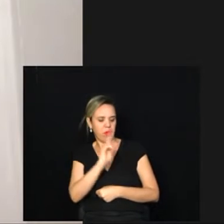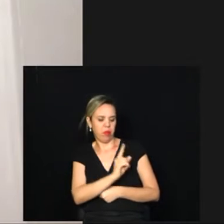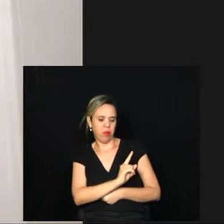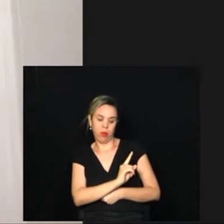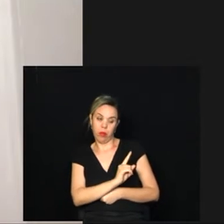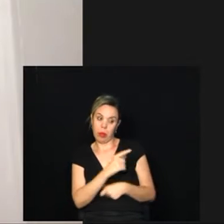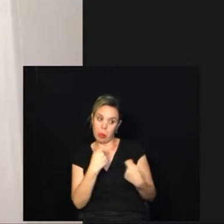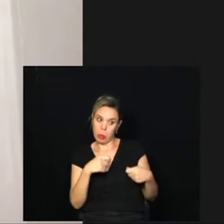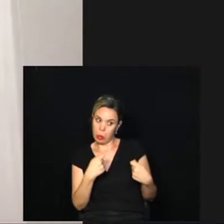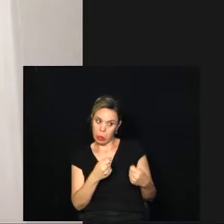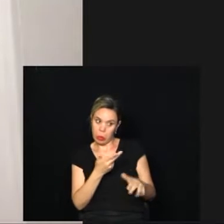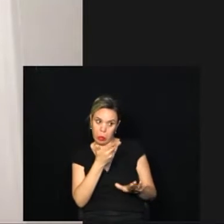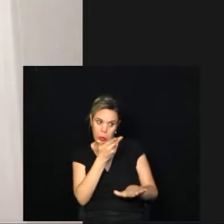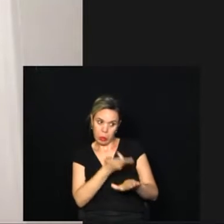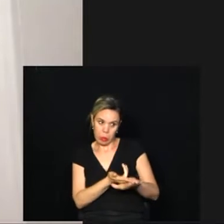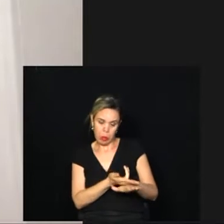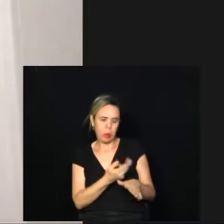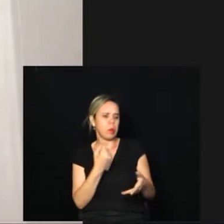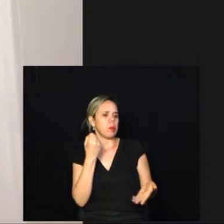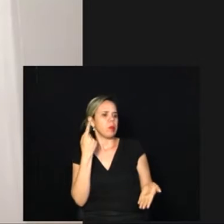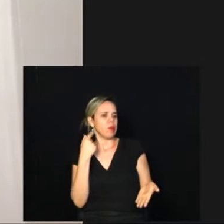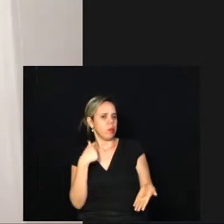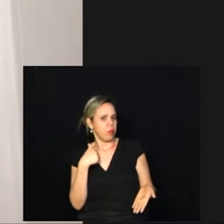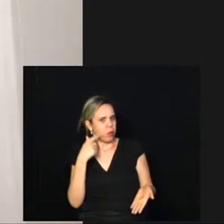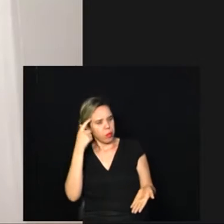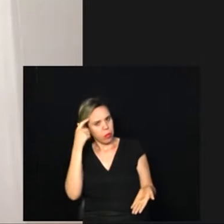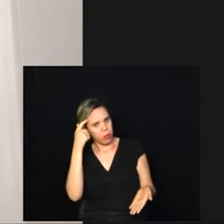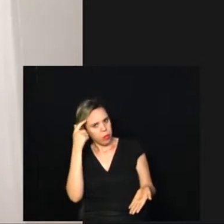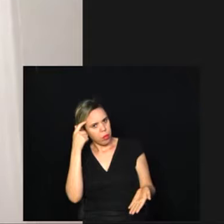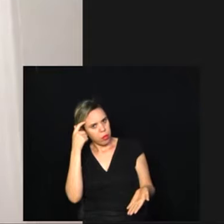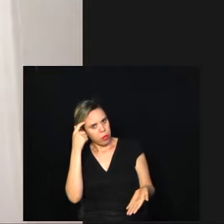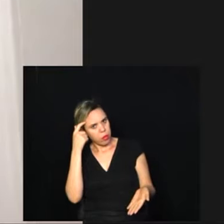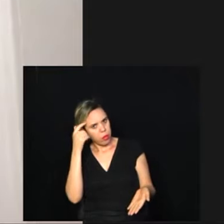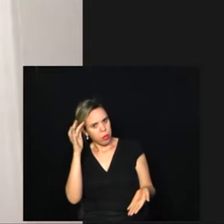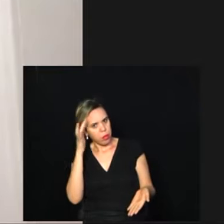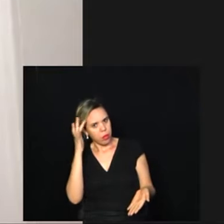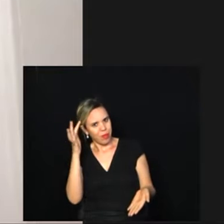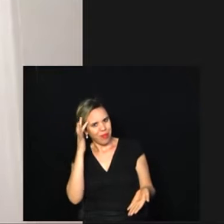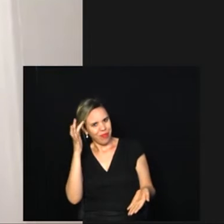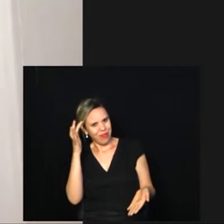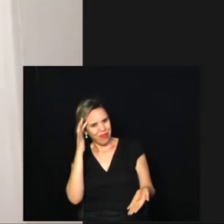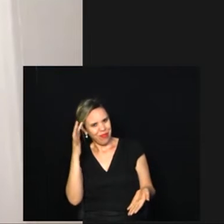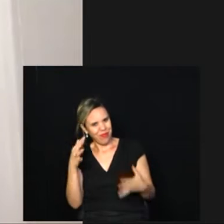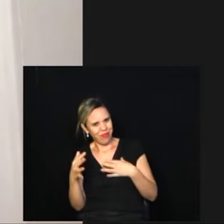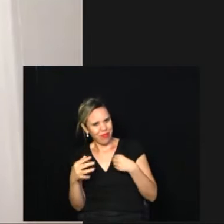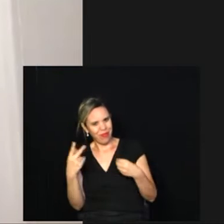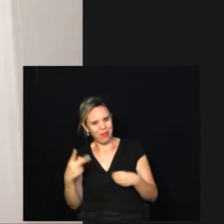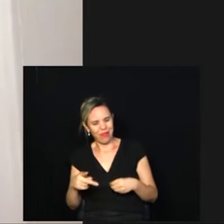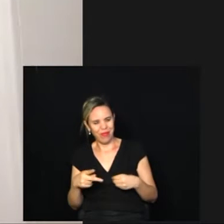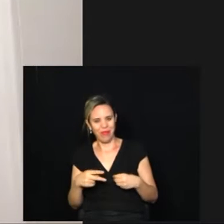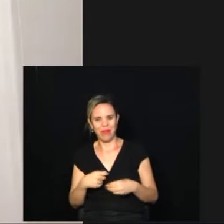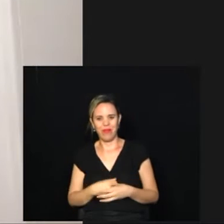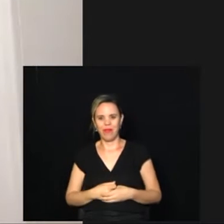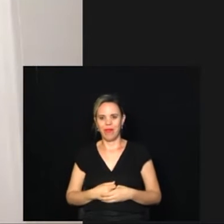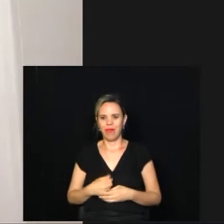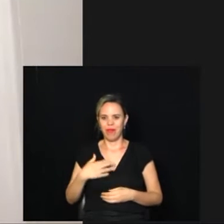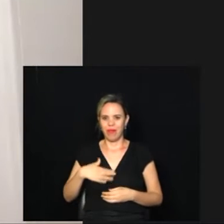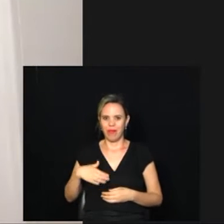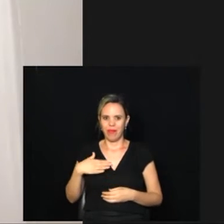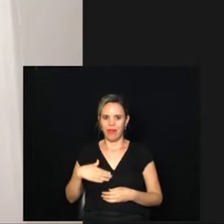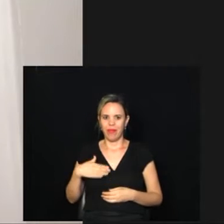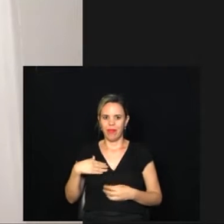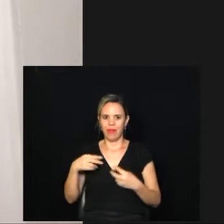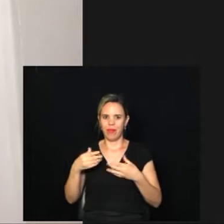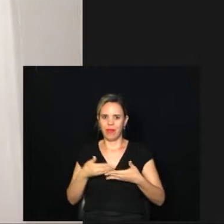não preciso ir num psiquiatra, como assim? Porque na minha cabeça eu imaginava... Meu filho. Não, fique tranquila.